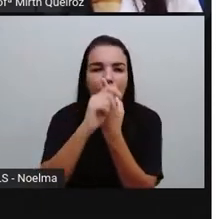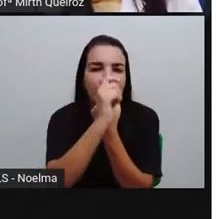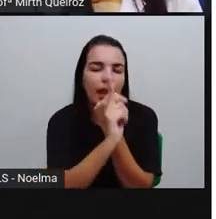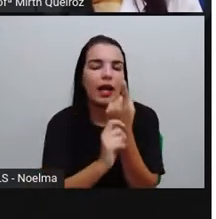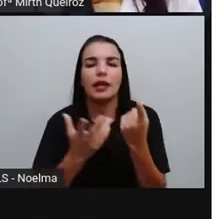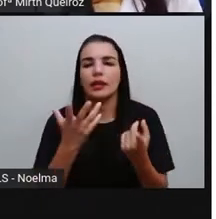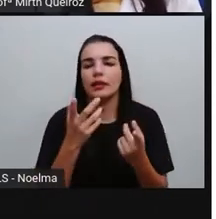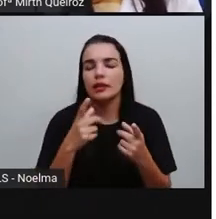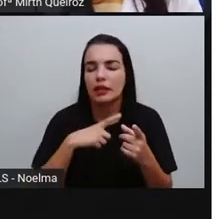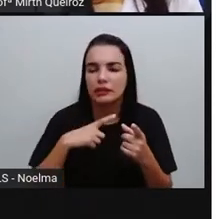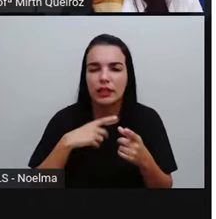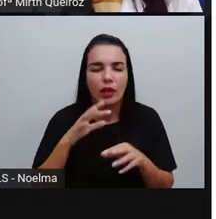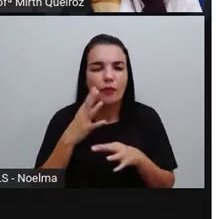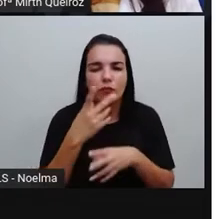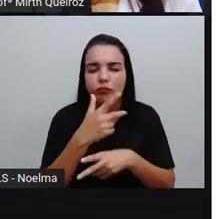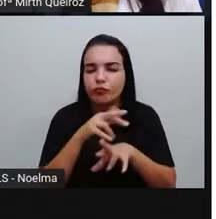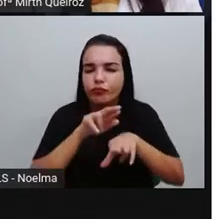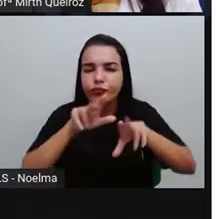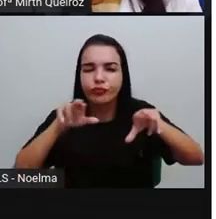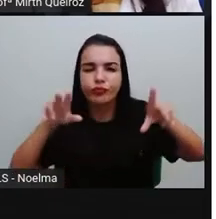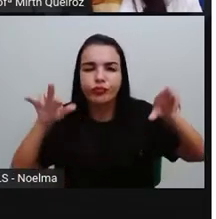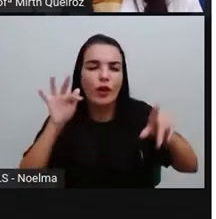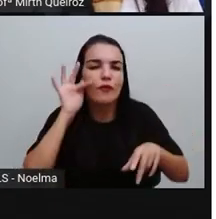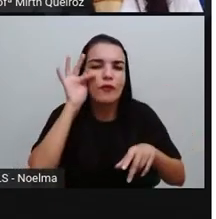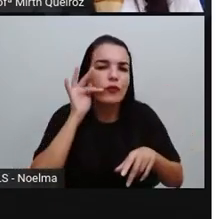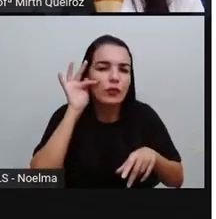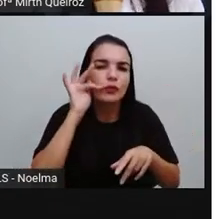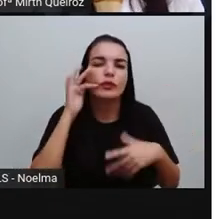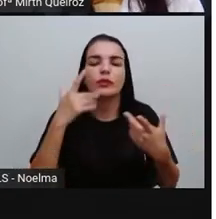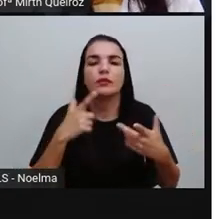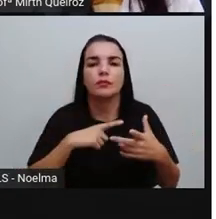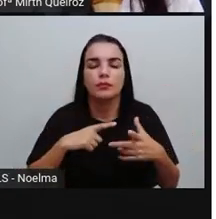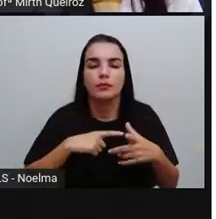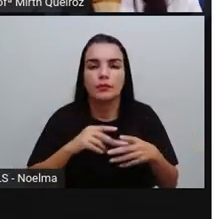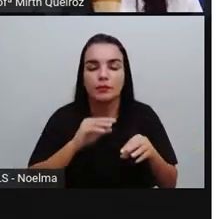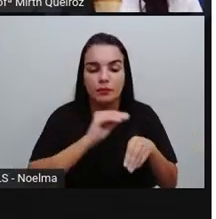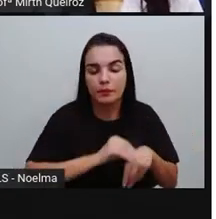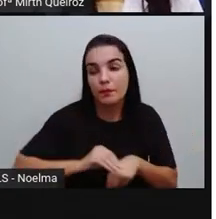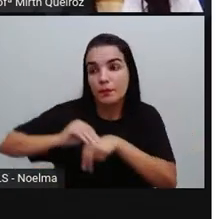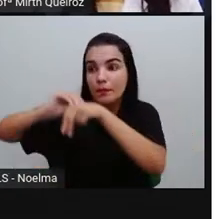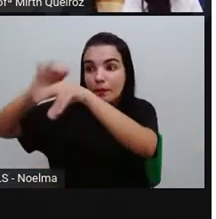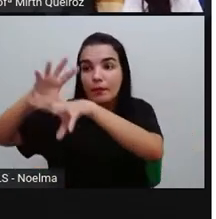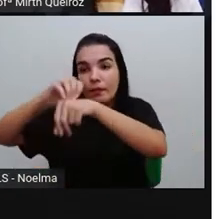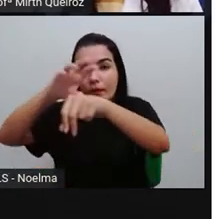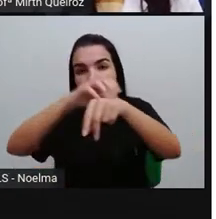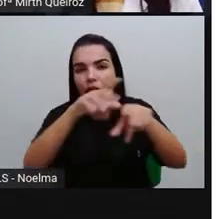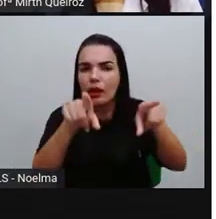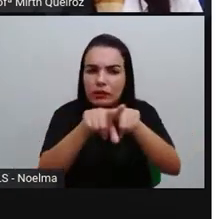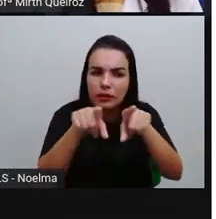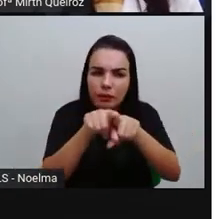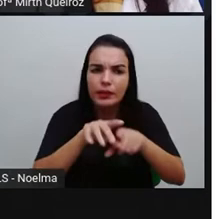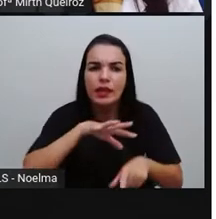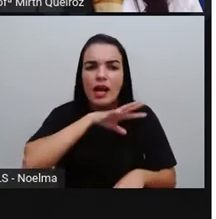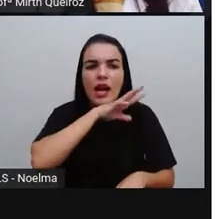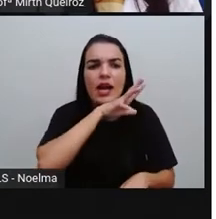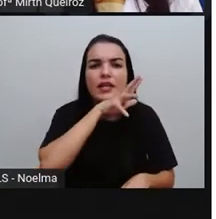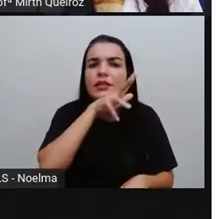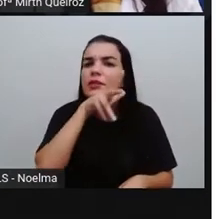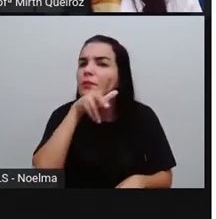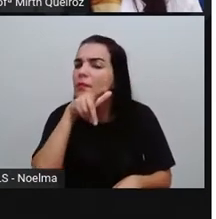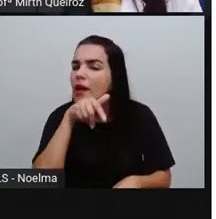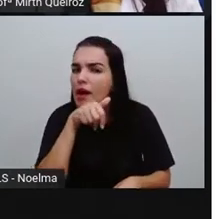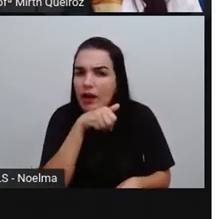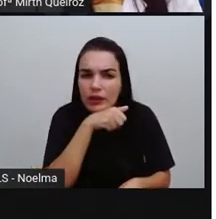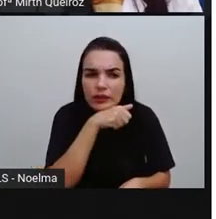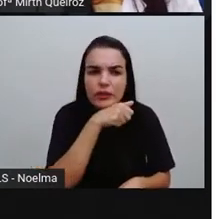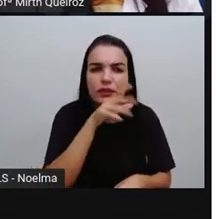outras espécies de frutas ou verduras, né? Ou até mesmo animais, né? Como alguns tipos